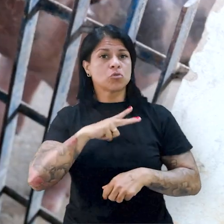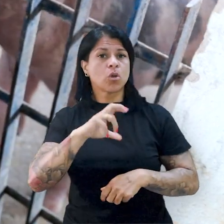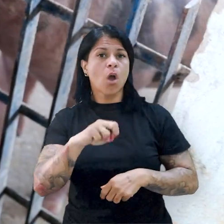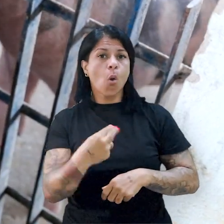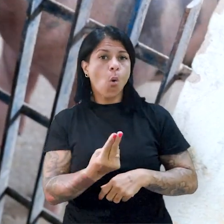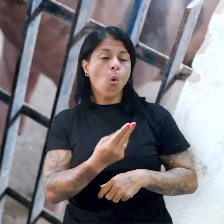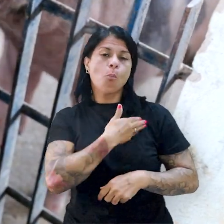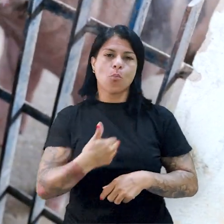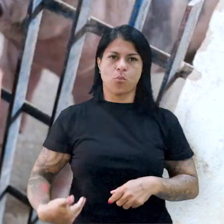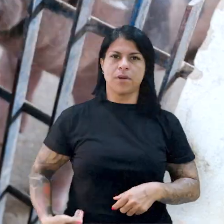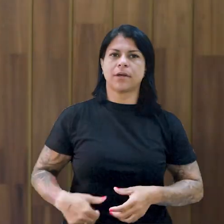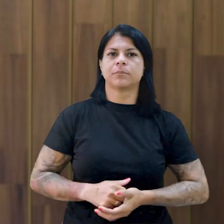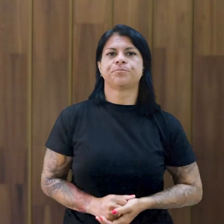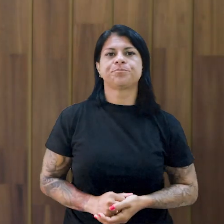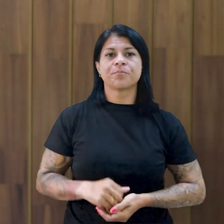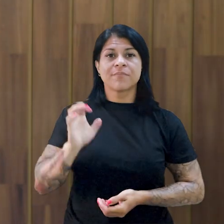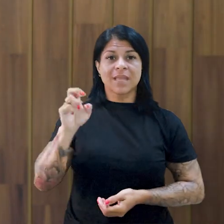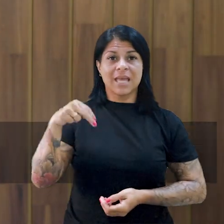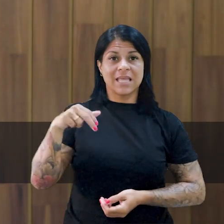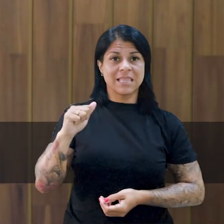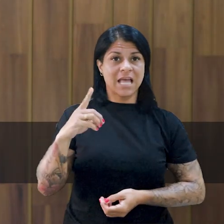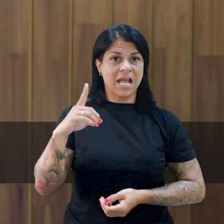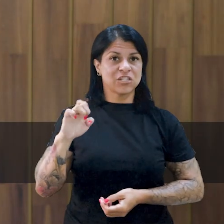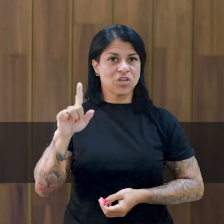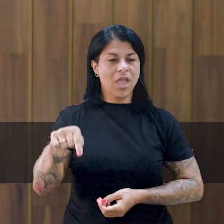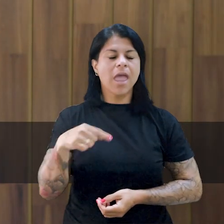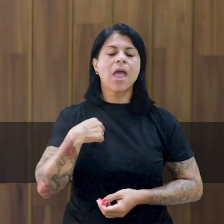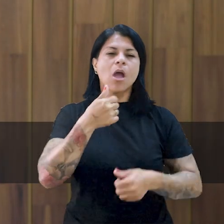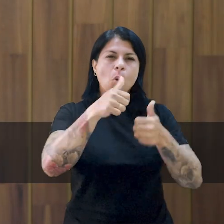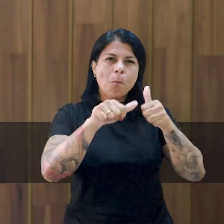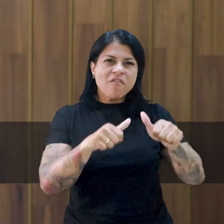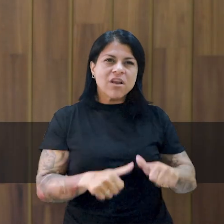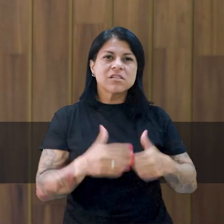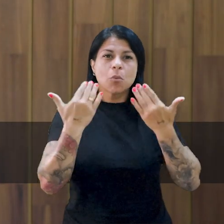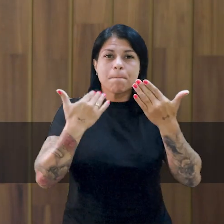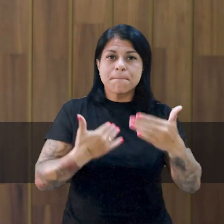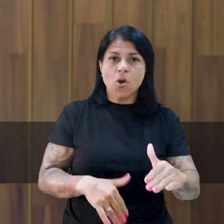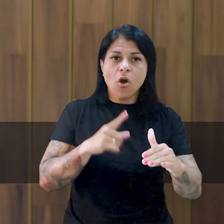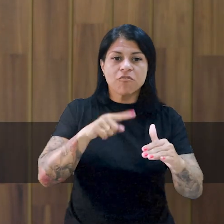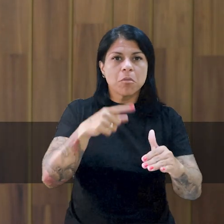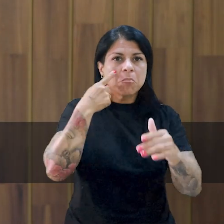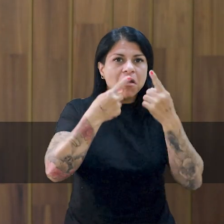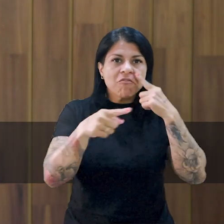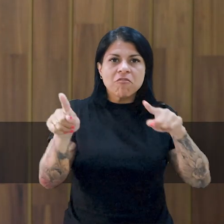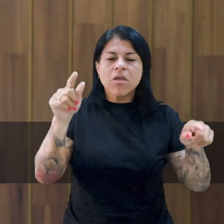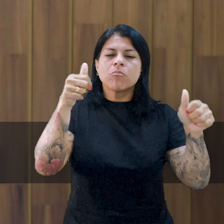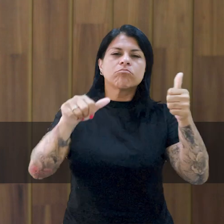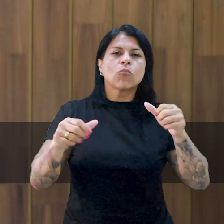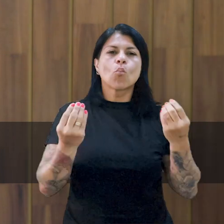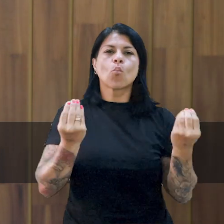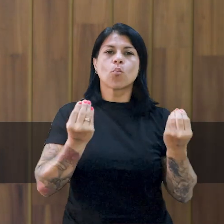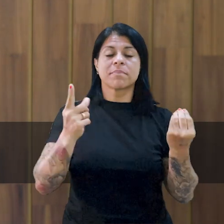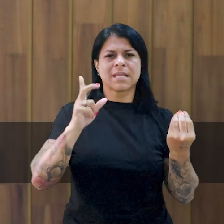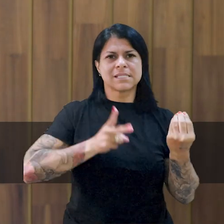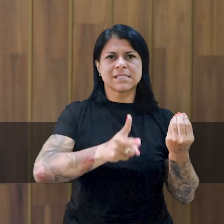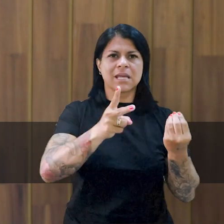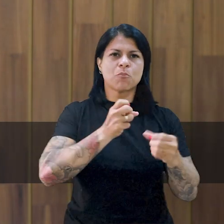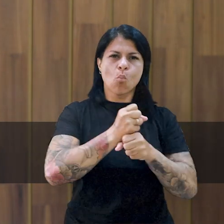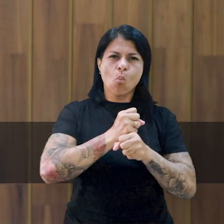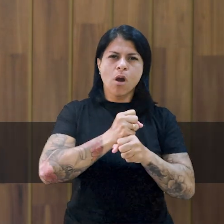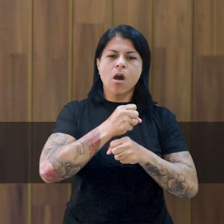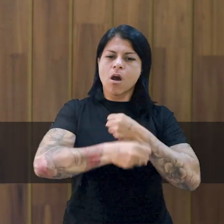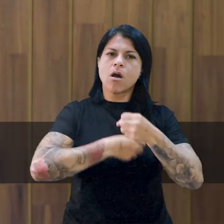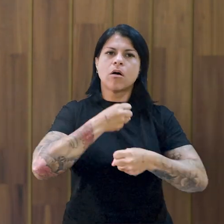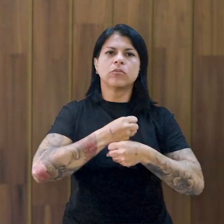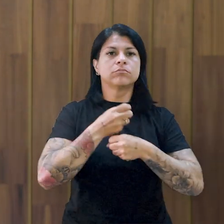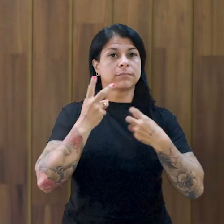quanto particulares. Bom, o ENADE é o Exame Nacional de Desempenho de Estudantes. Ele é feito todo ano,